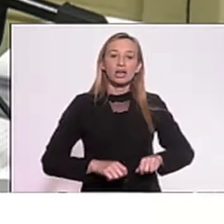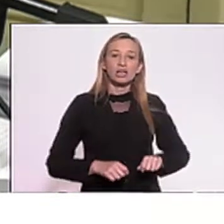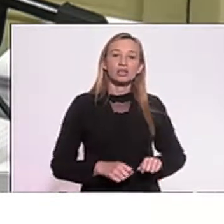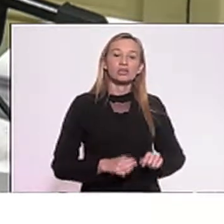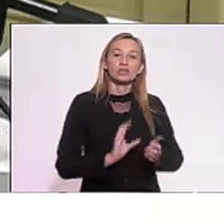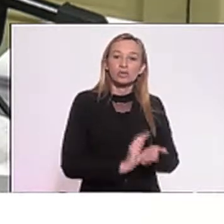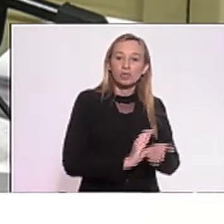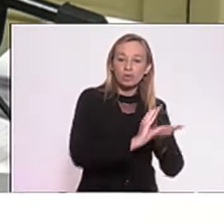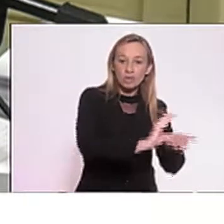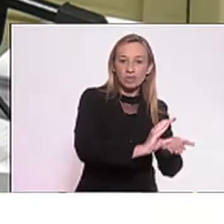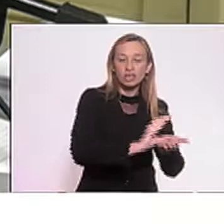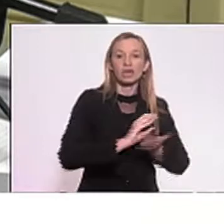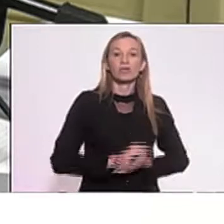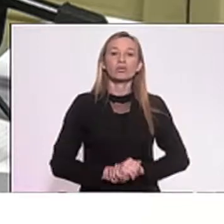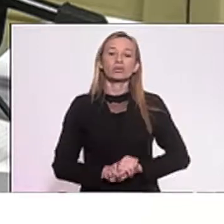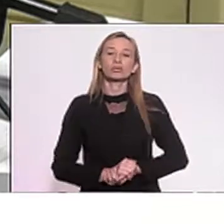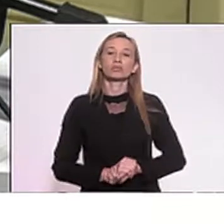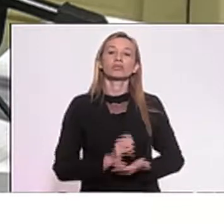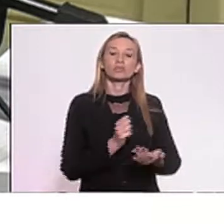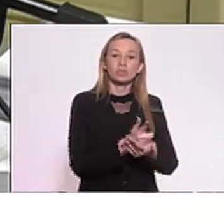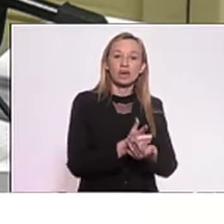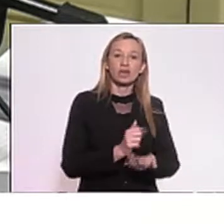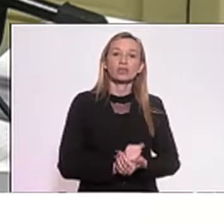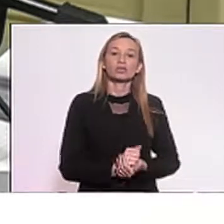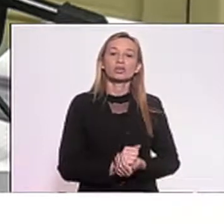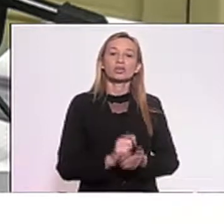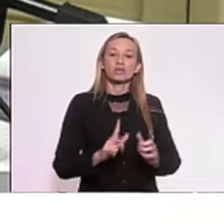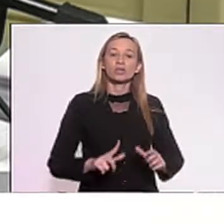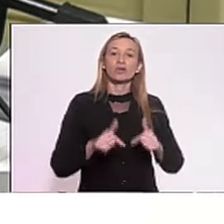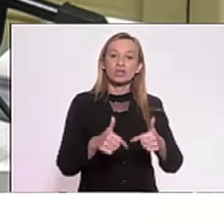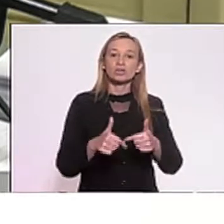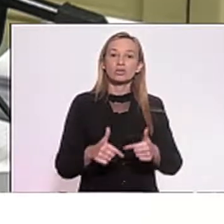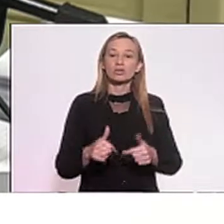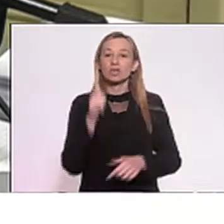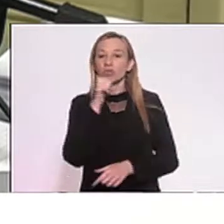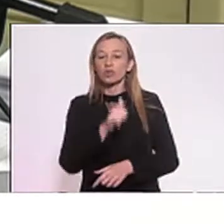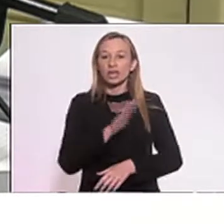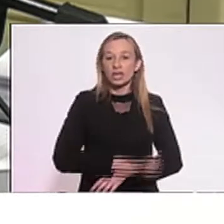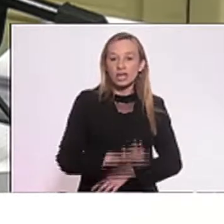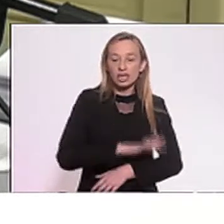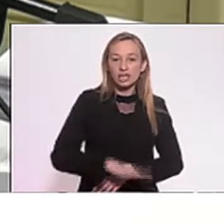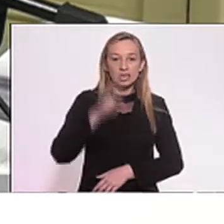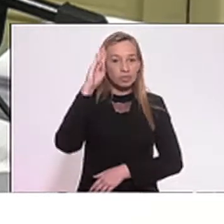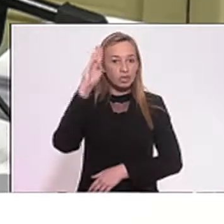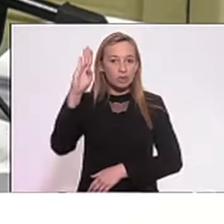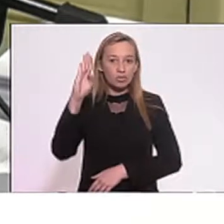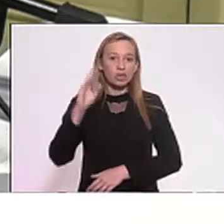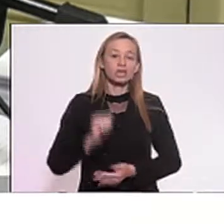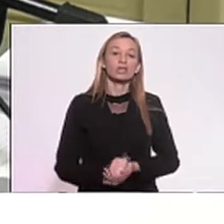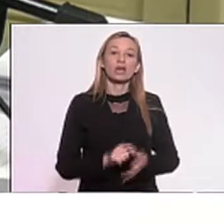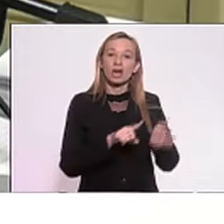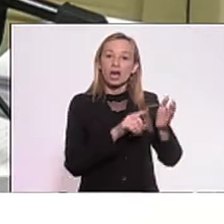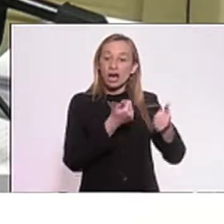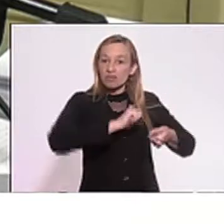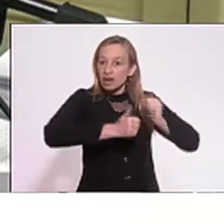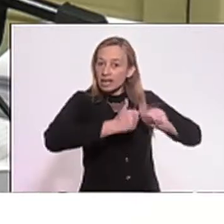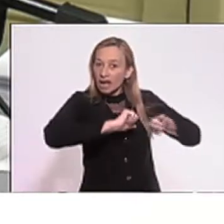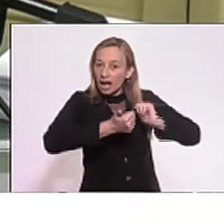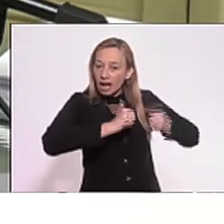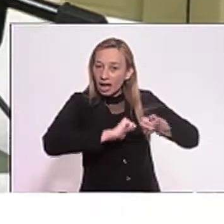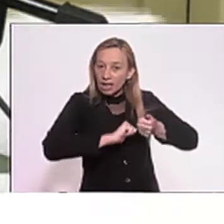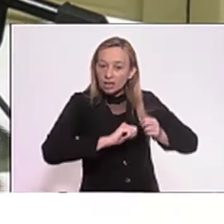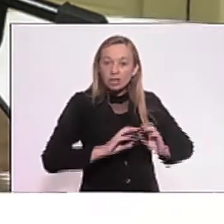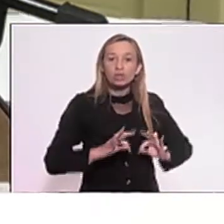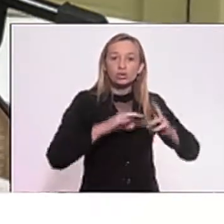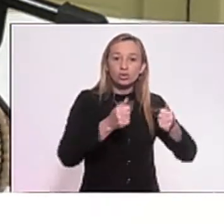gastos orçamentários com ações dirigidas à mulher, à criança e, principalmente, permitindo avaliar a execução e